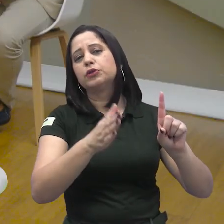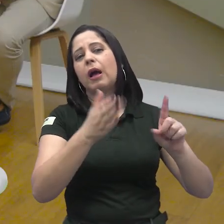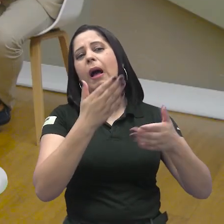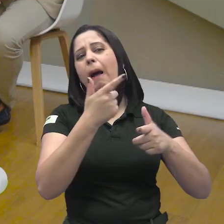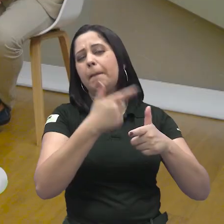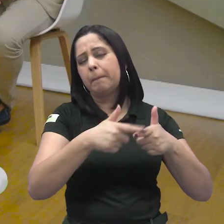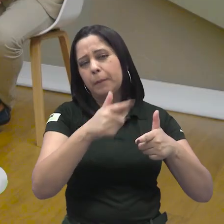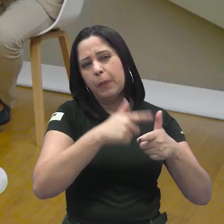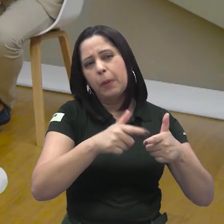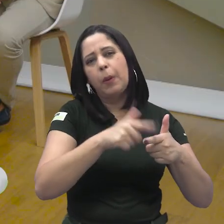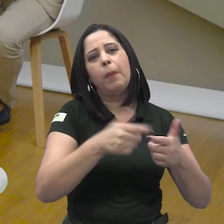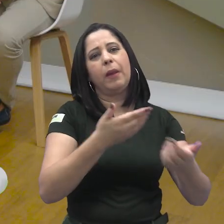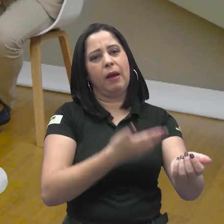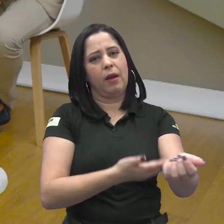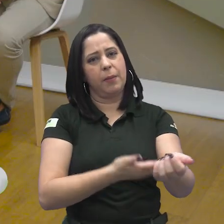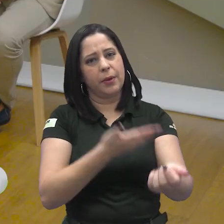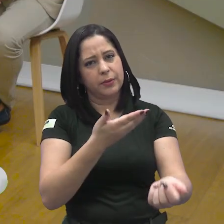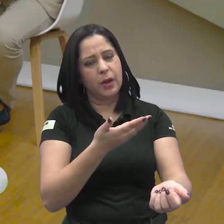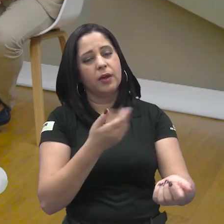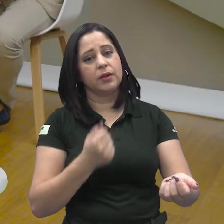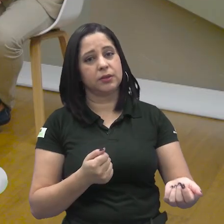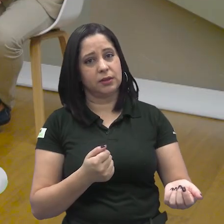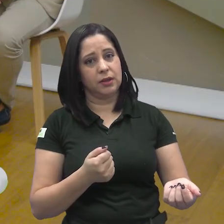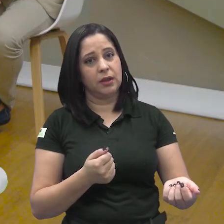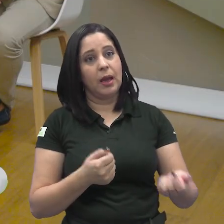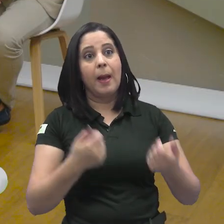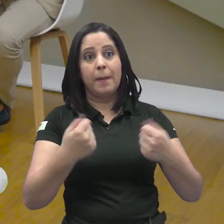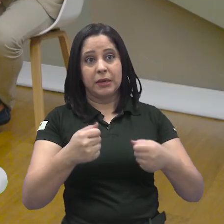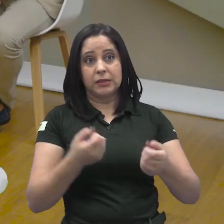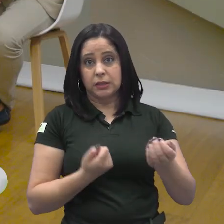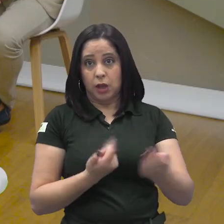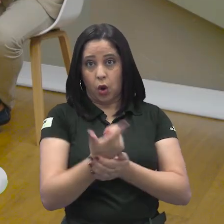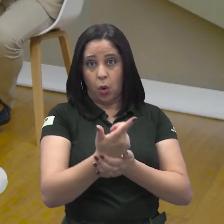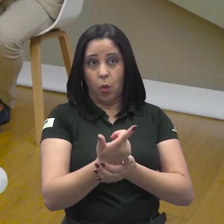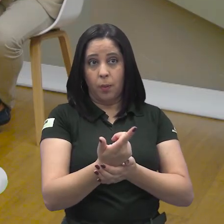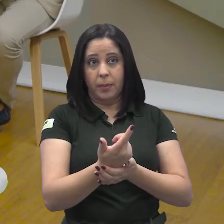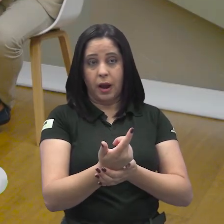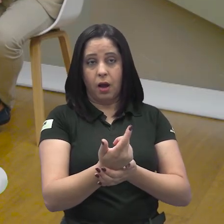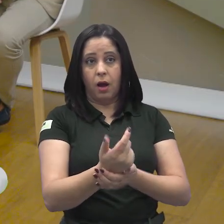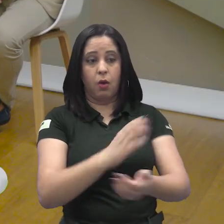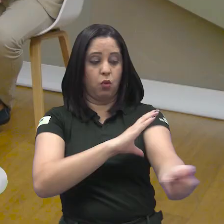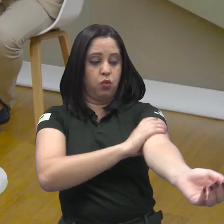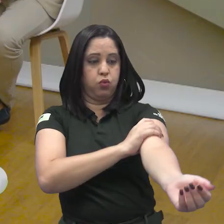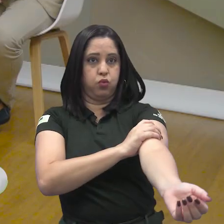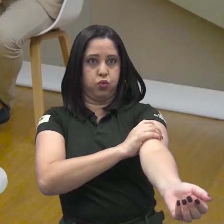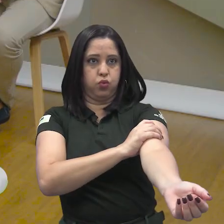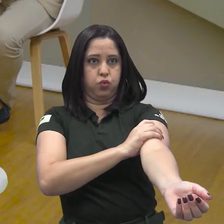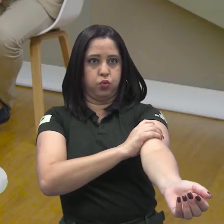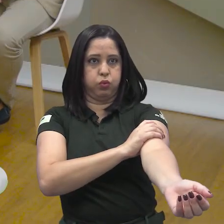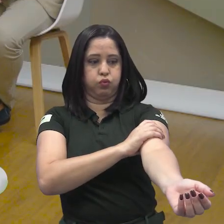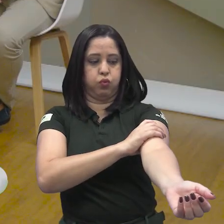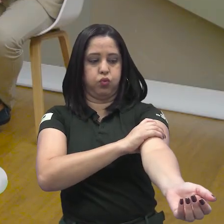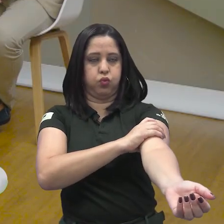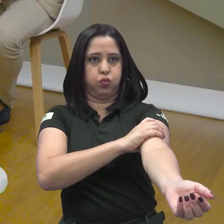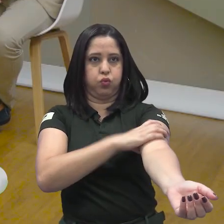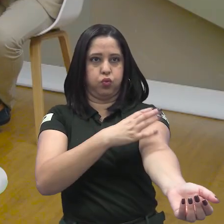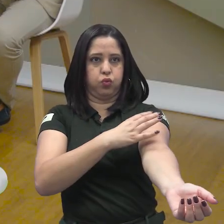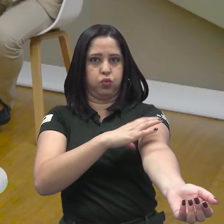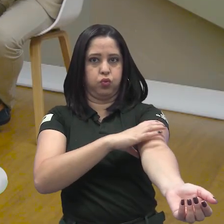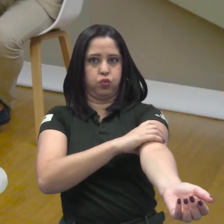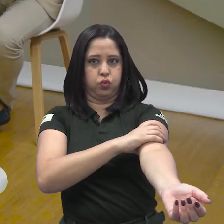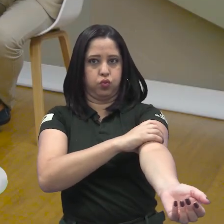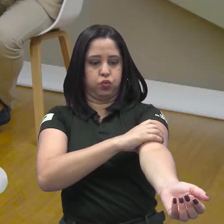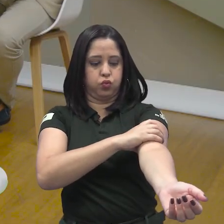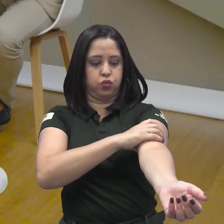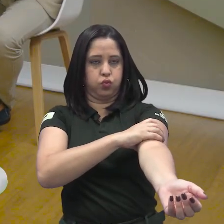está passando por esse tipo de tratamento, ter aquele aparelho em casa? Fundamental. Fundamental. Bacana. Usar o aparelho,